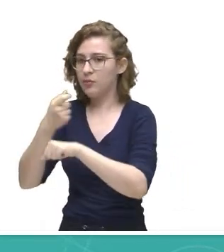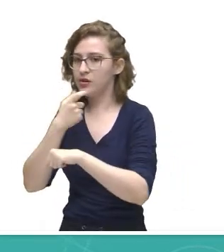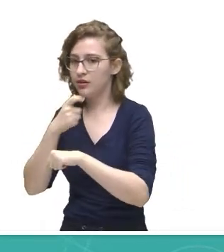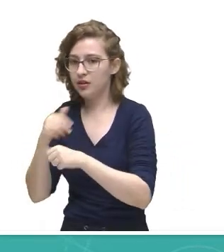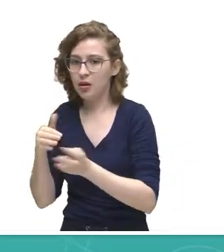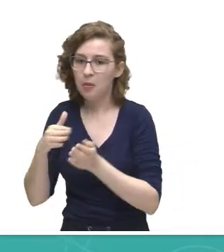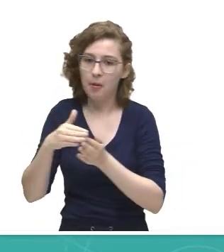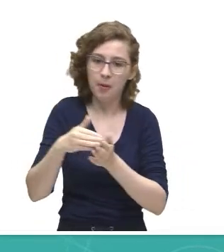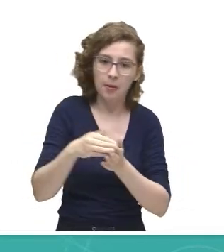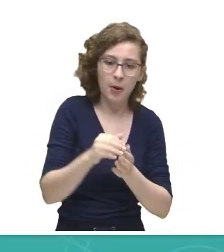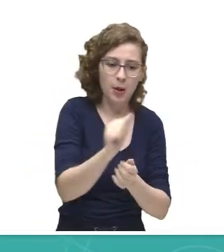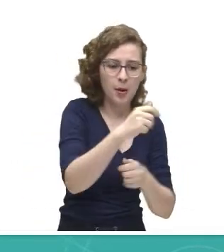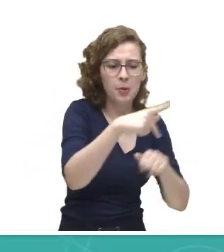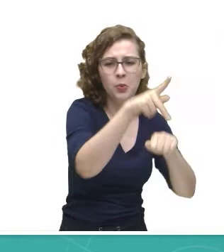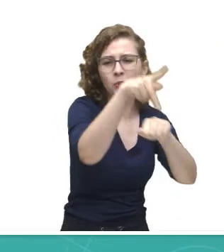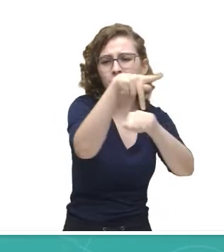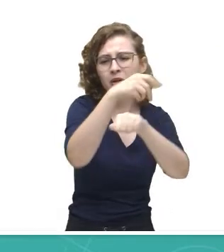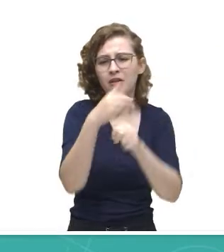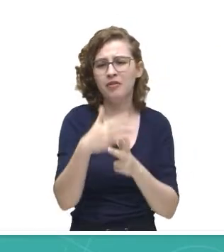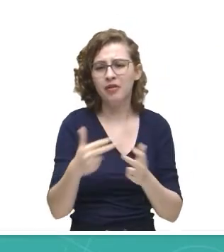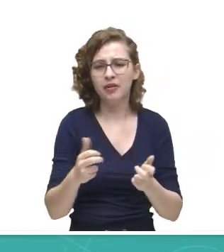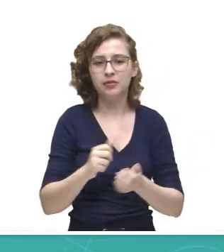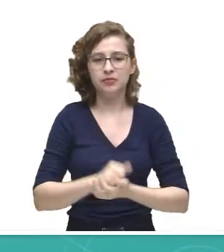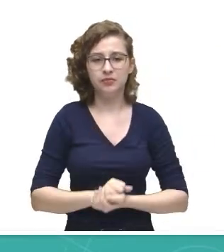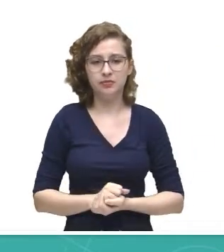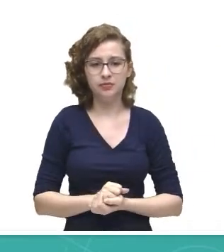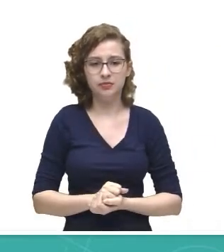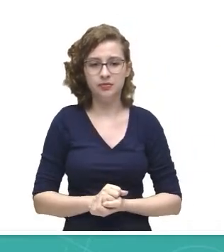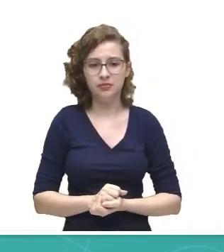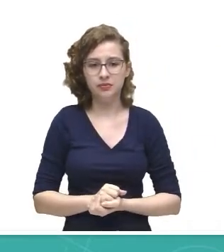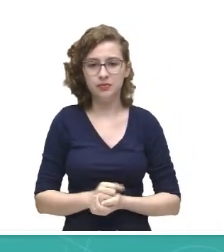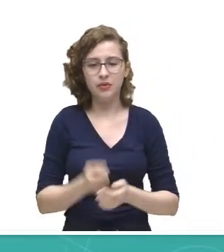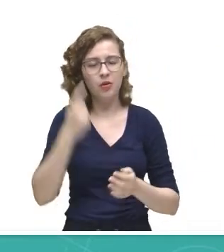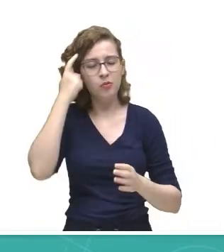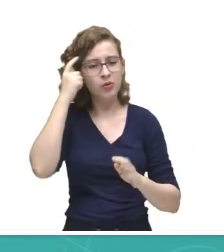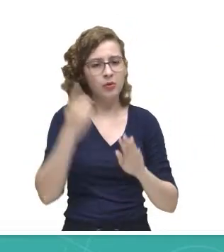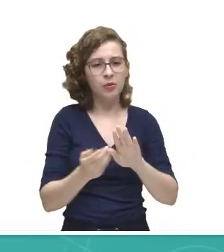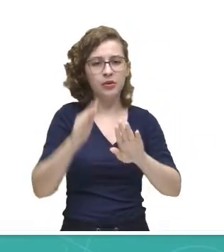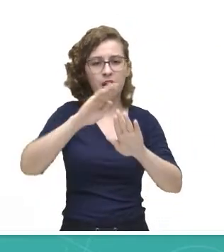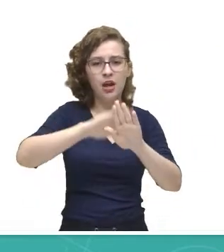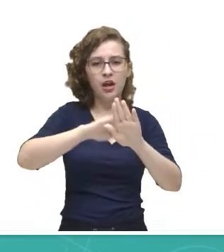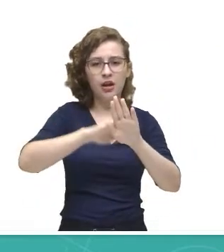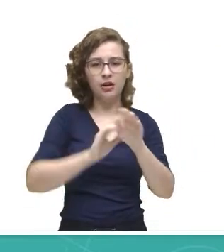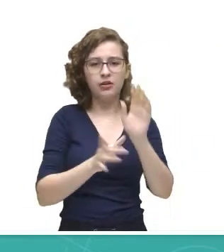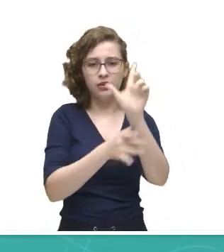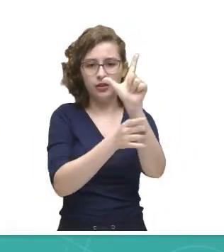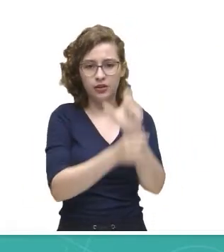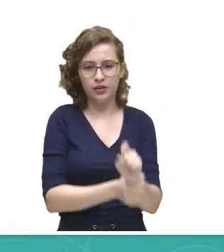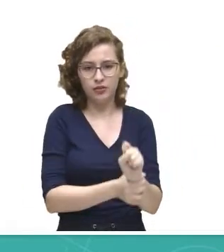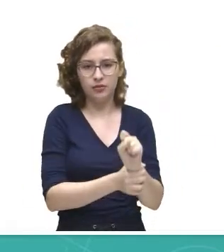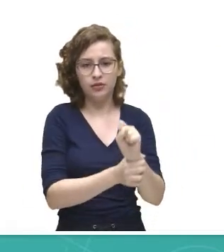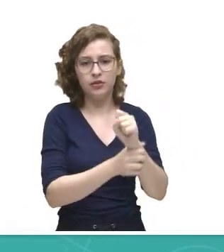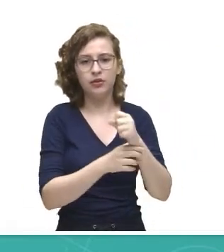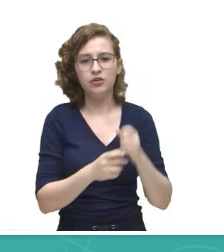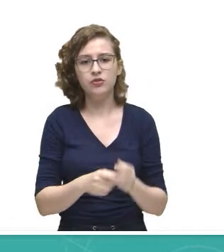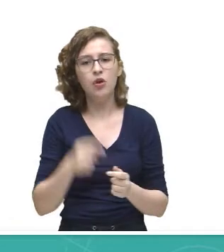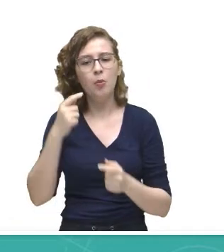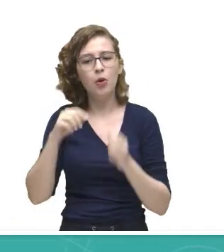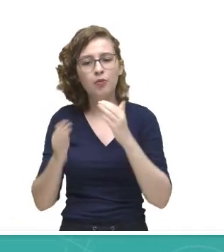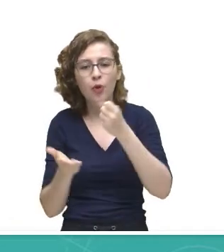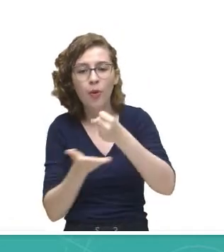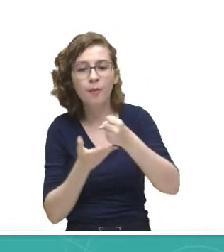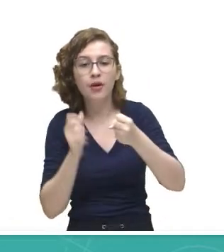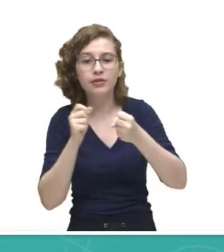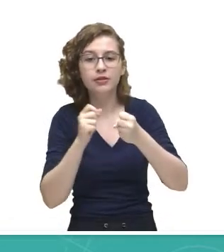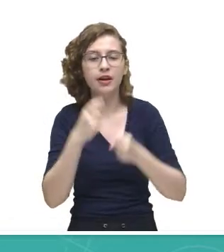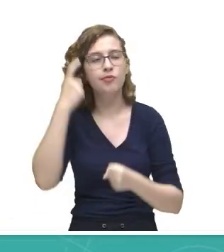A ideologia liberal, que surgiu aí a partir das ideias iluministas, que pregava que todos conseguiam fazer todas as funções,